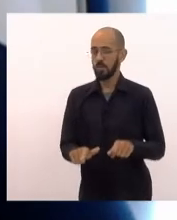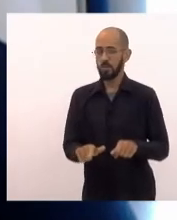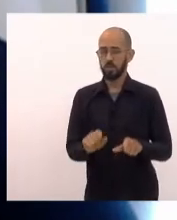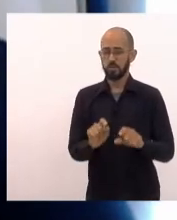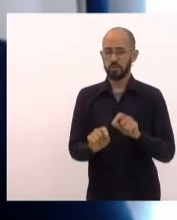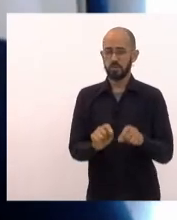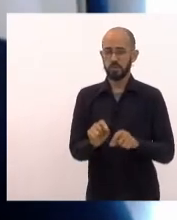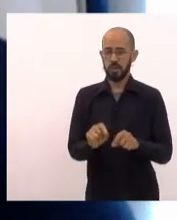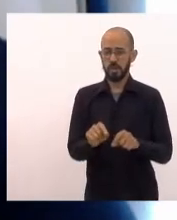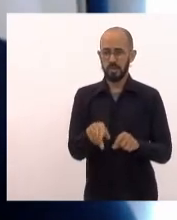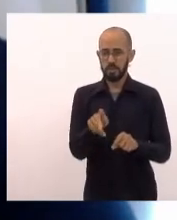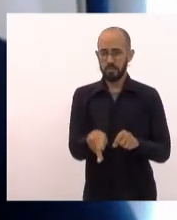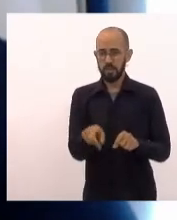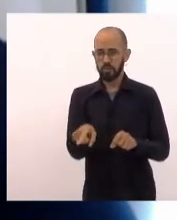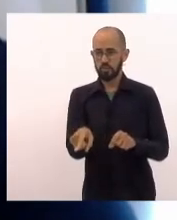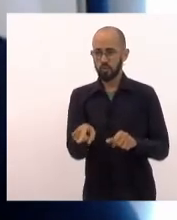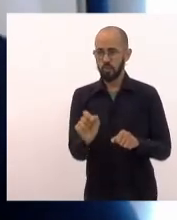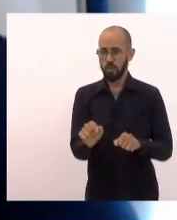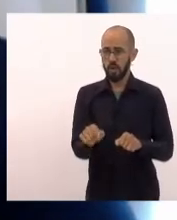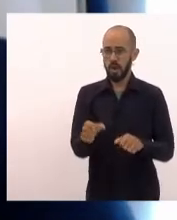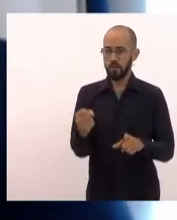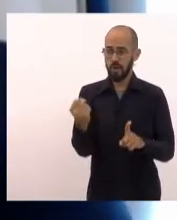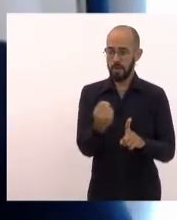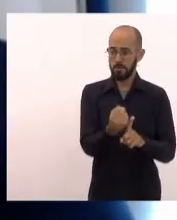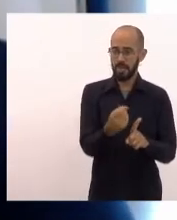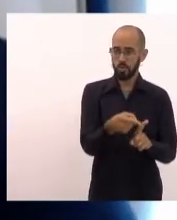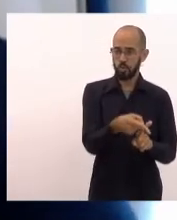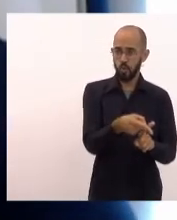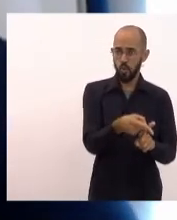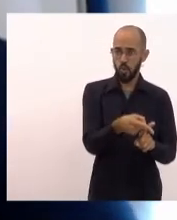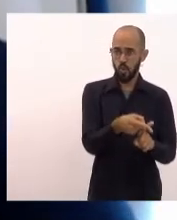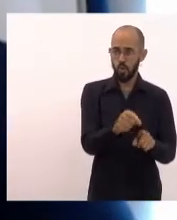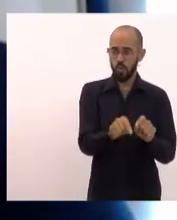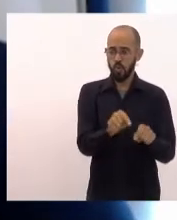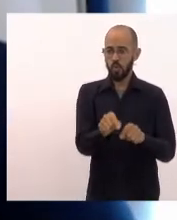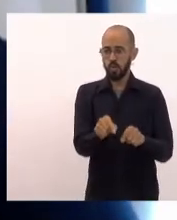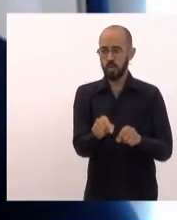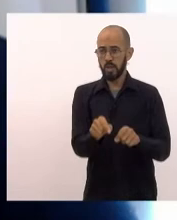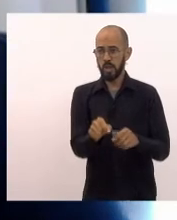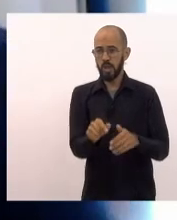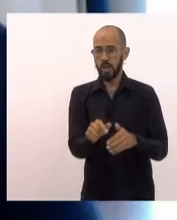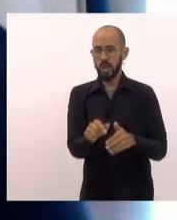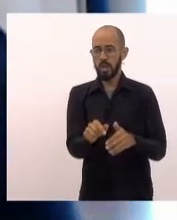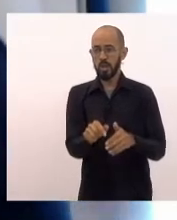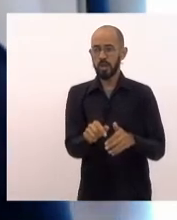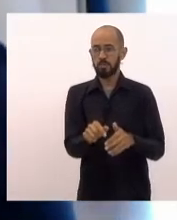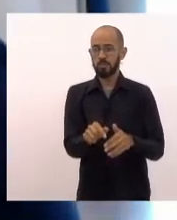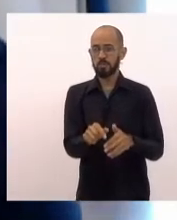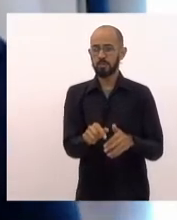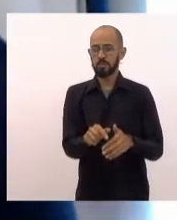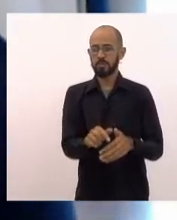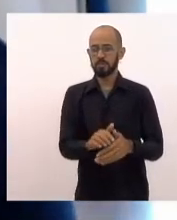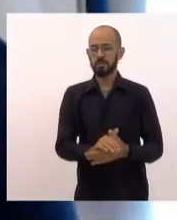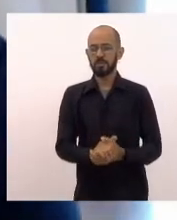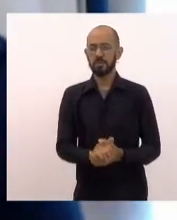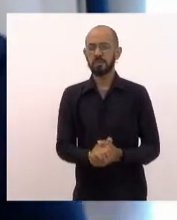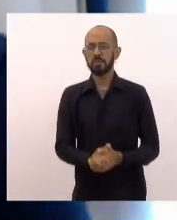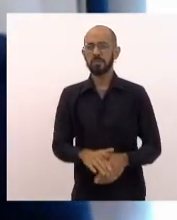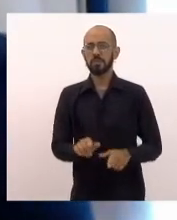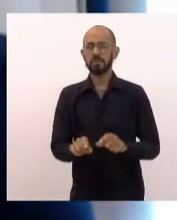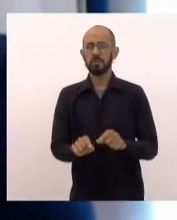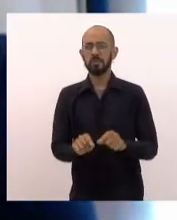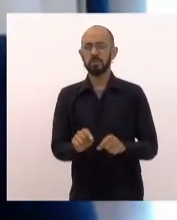Essa pessoa que foi separar uma briga e acabou matando uma parte delas, né? Mesmo que essa versão venha a ter